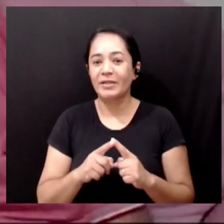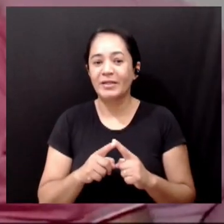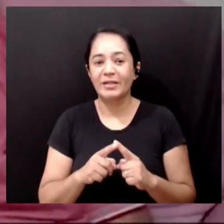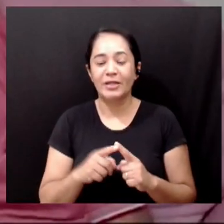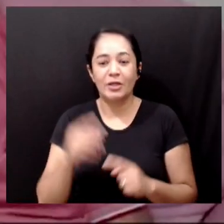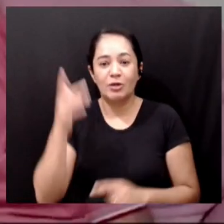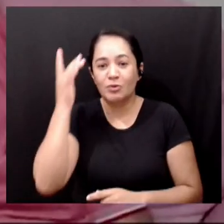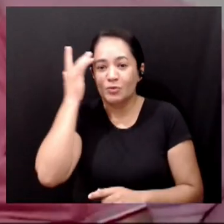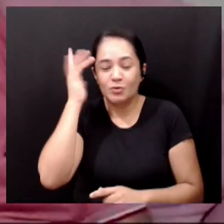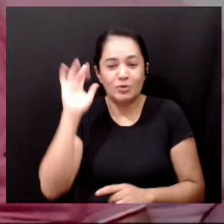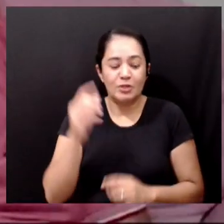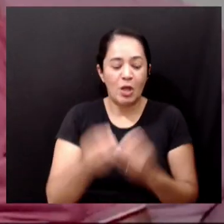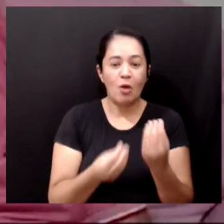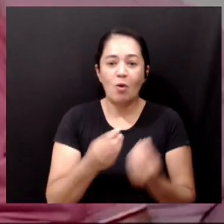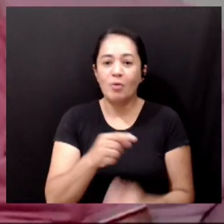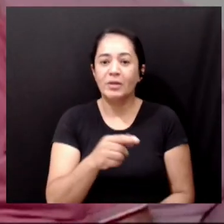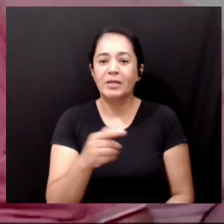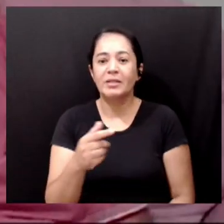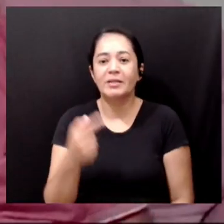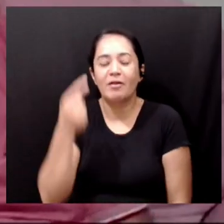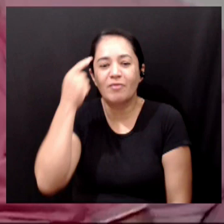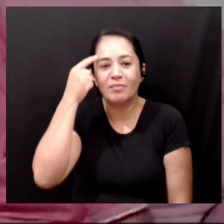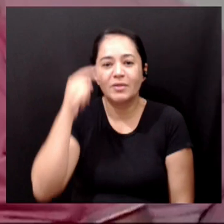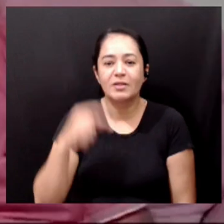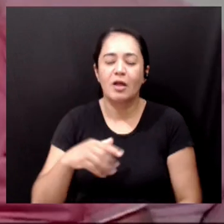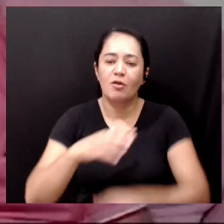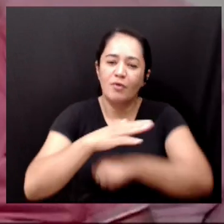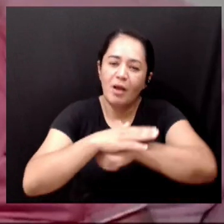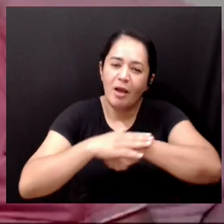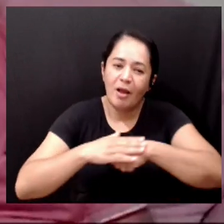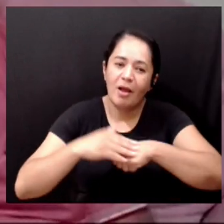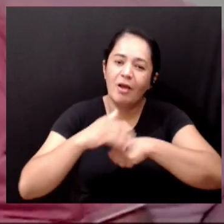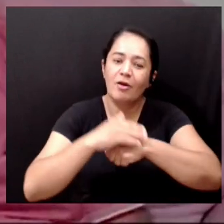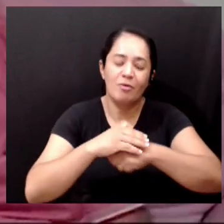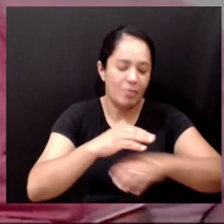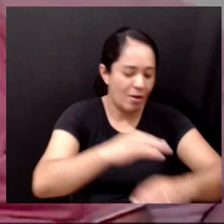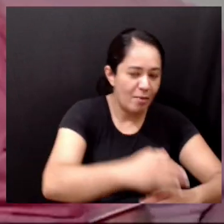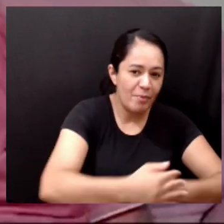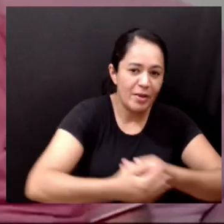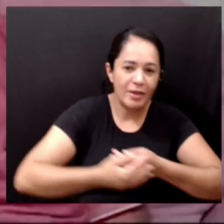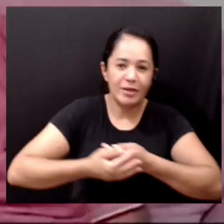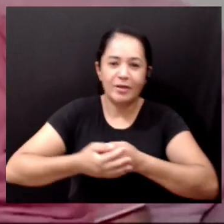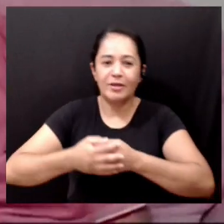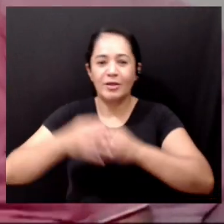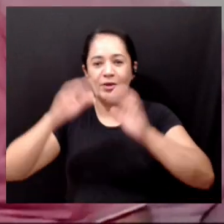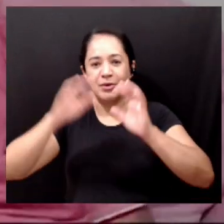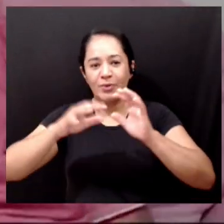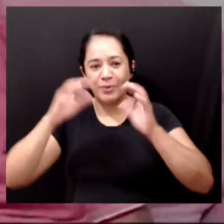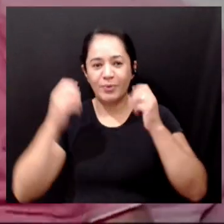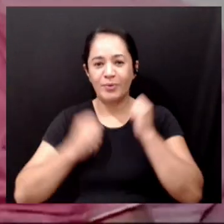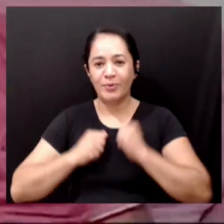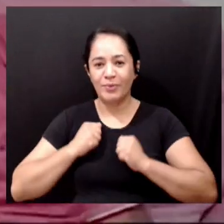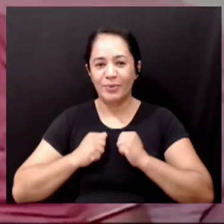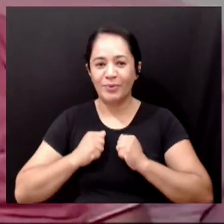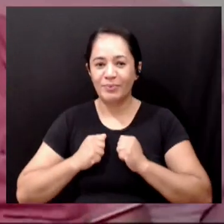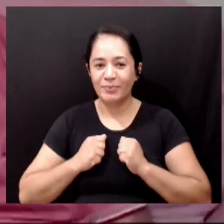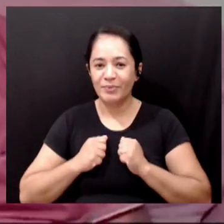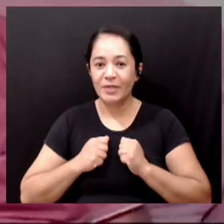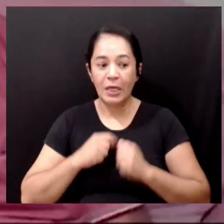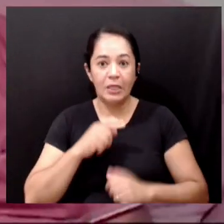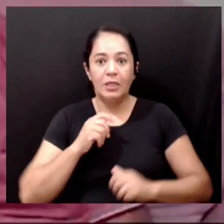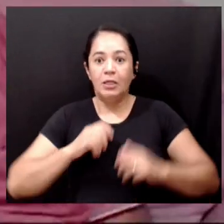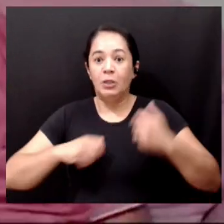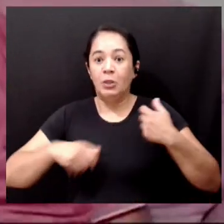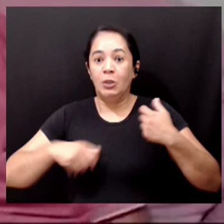3 anos. Daí eu fui acalmá-lo, levei ele para tomar banho, e nesse inteirinho o pai chegou, desesperado, né? Não sei em